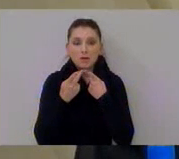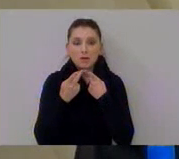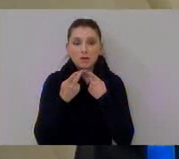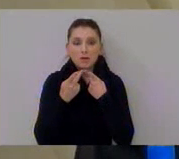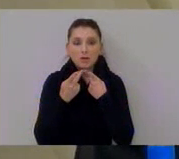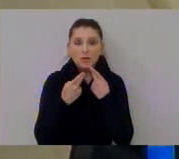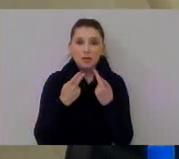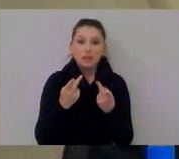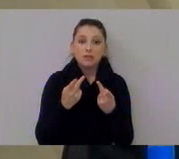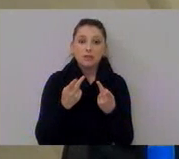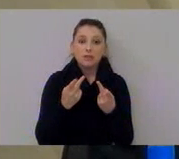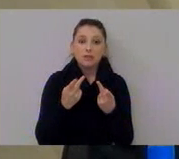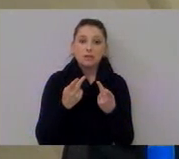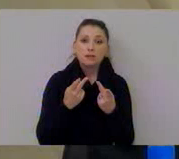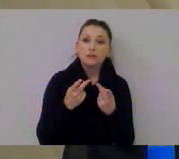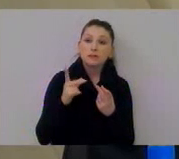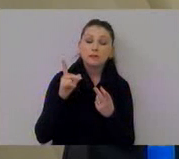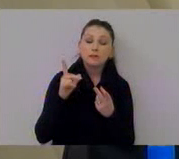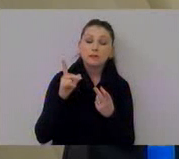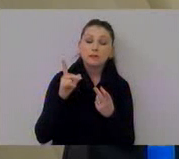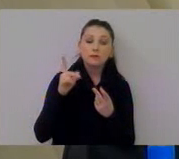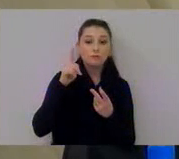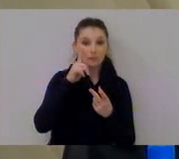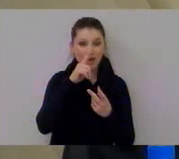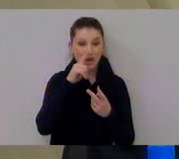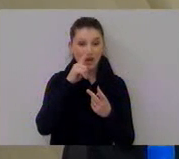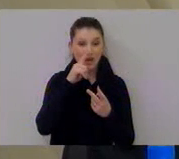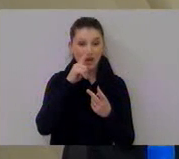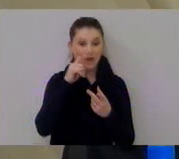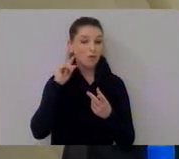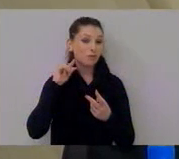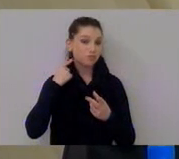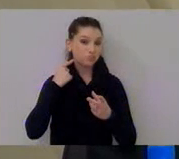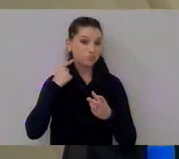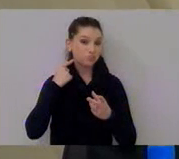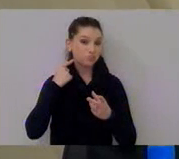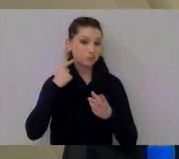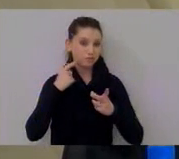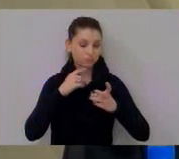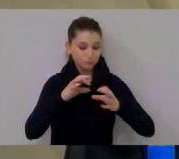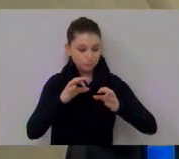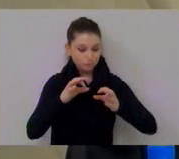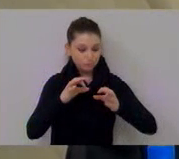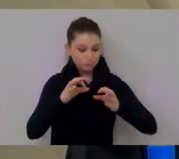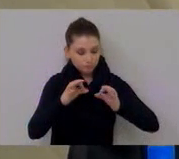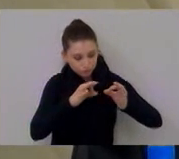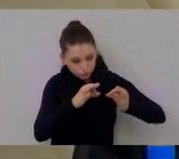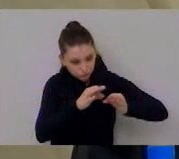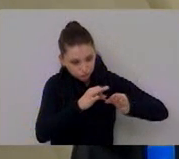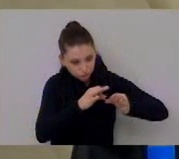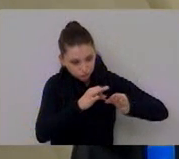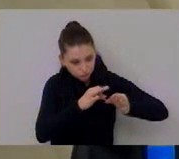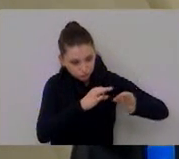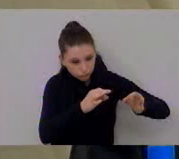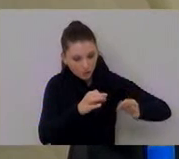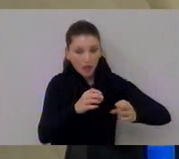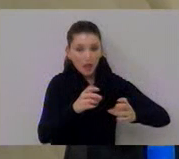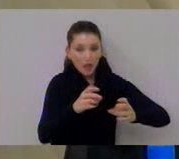de esgoto na rua Rainha da Paz, bairro Vida Nova.